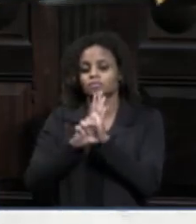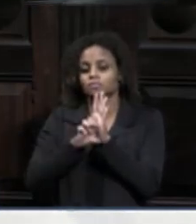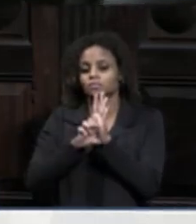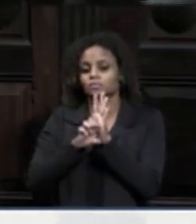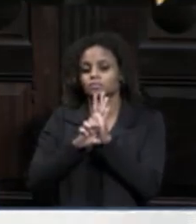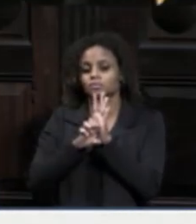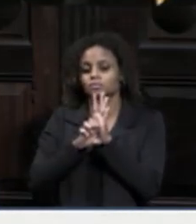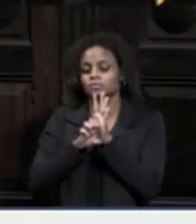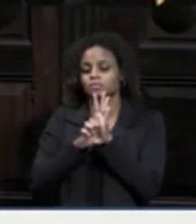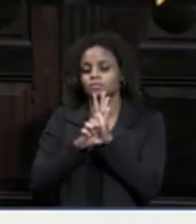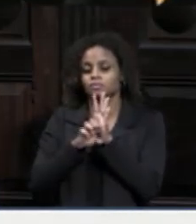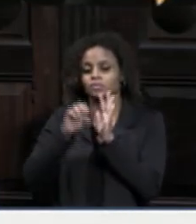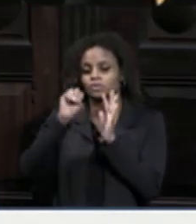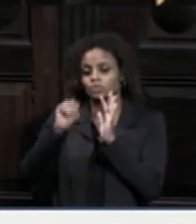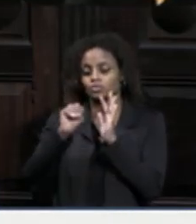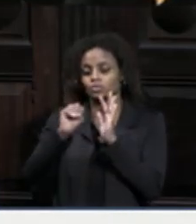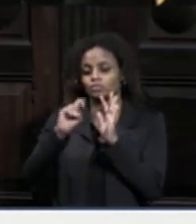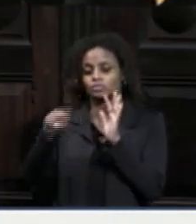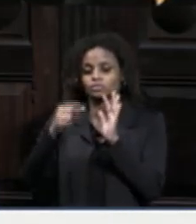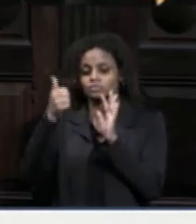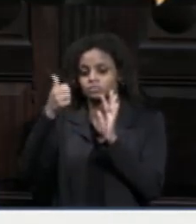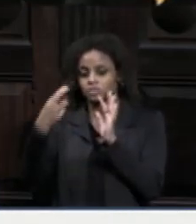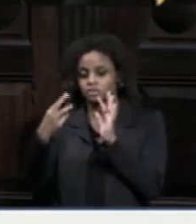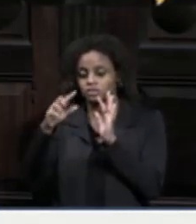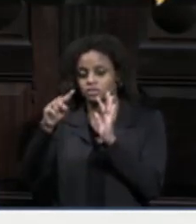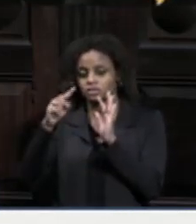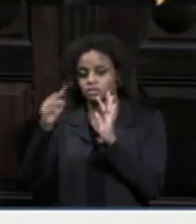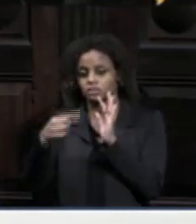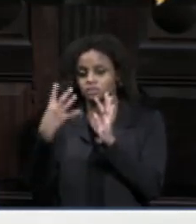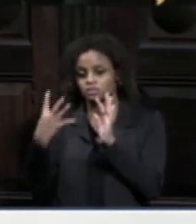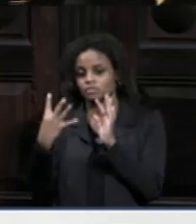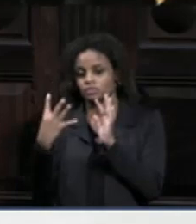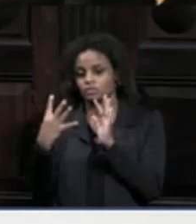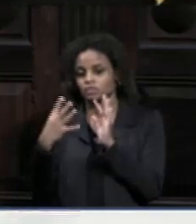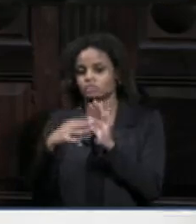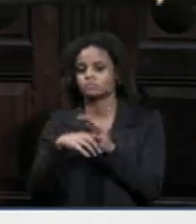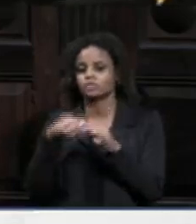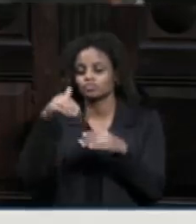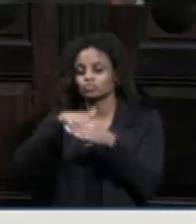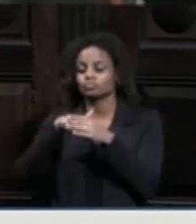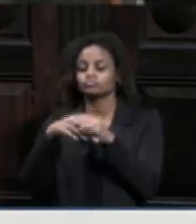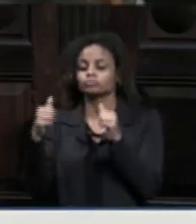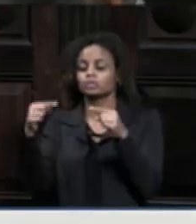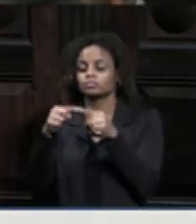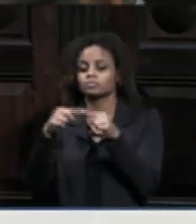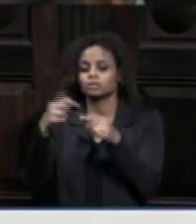subemenda aglutinativa às emendas 3 e 4, contrário às demais emendas, concluindo por substitutivo.